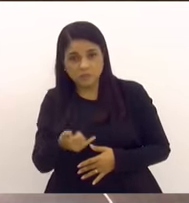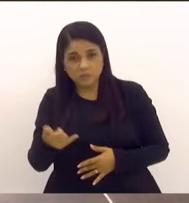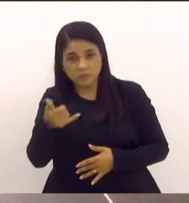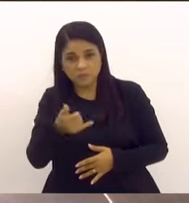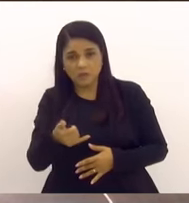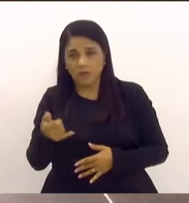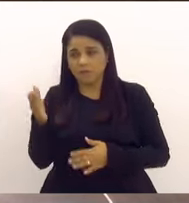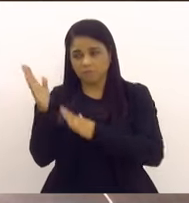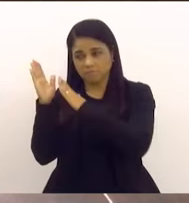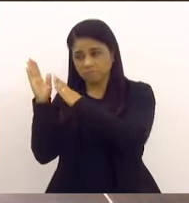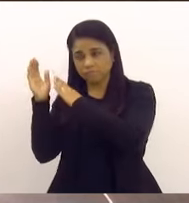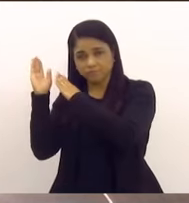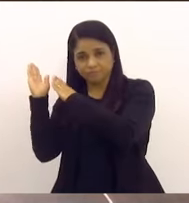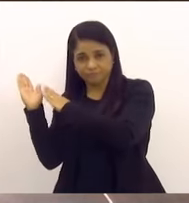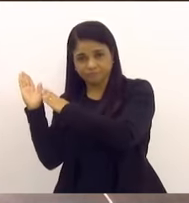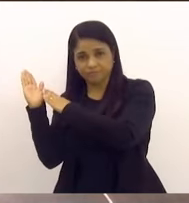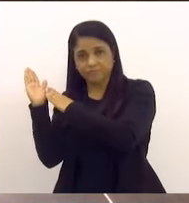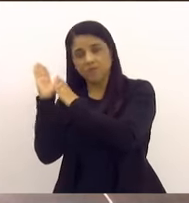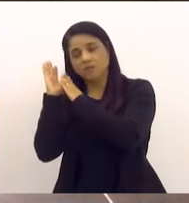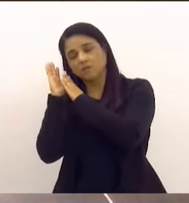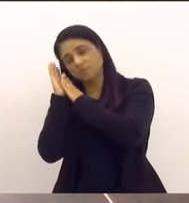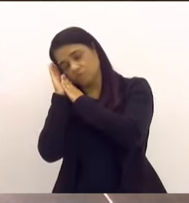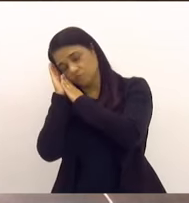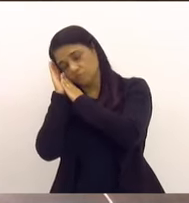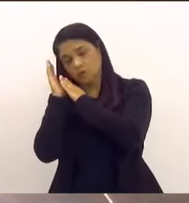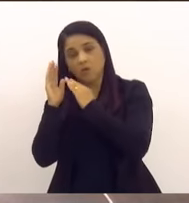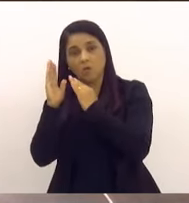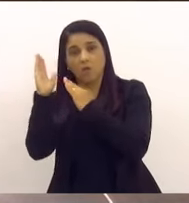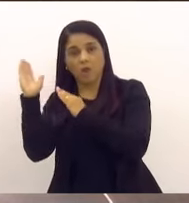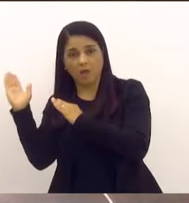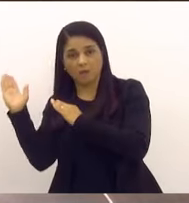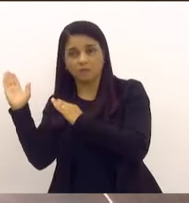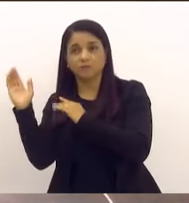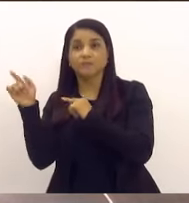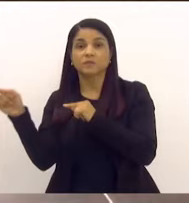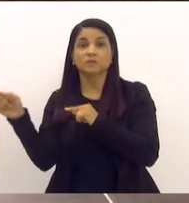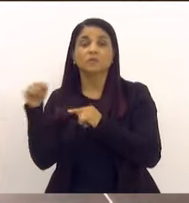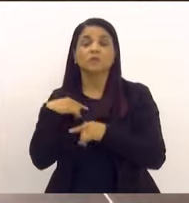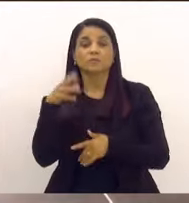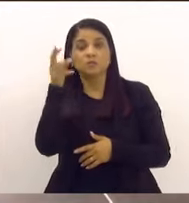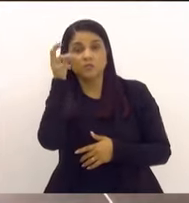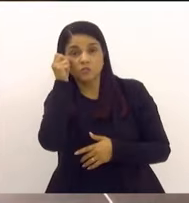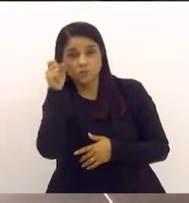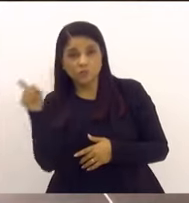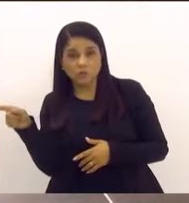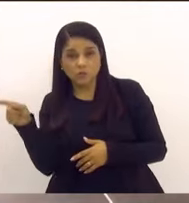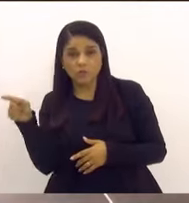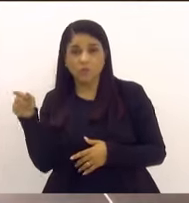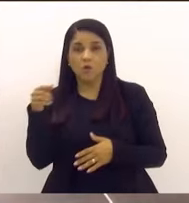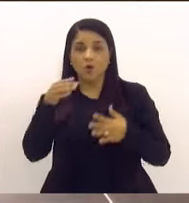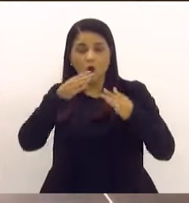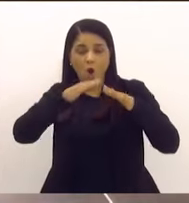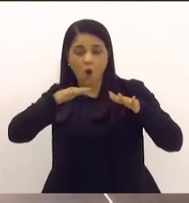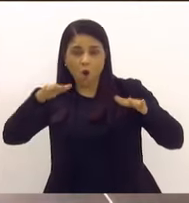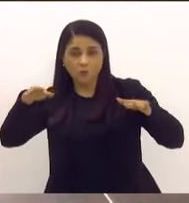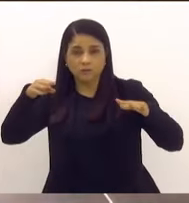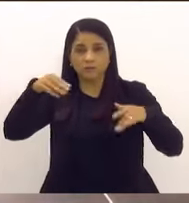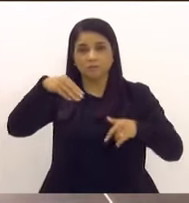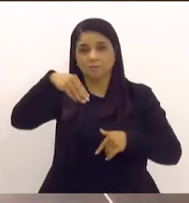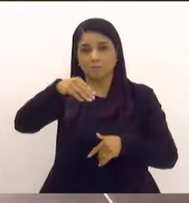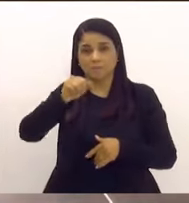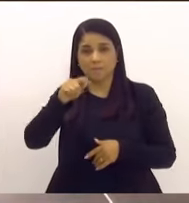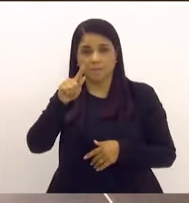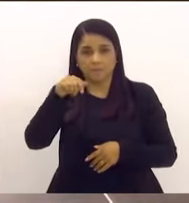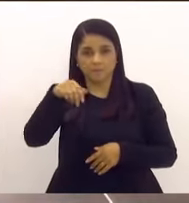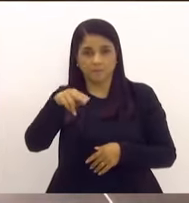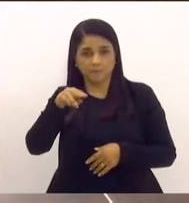na cabeceira da cama, ao lado da cabeça. Enquanto eles dormem, muitas ondas eletromagnéticas são